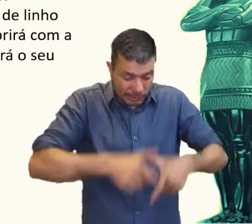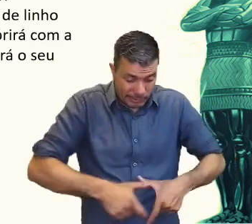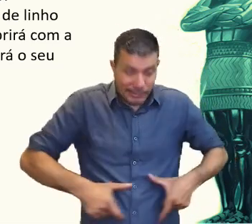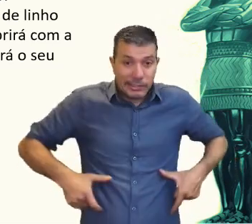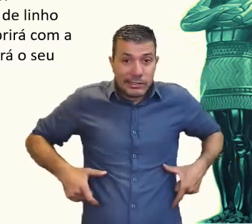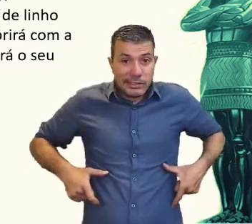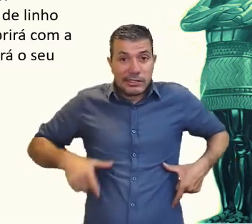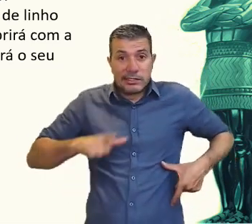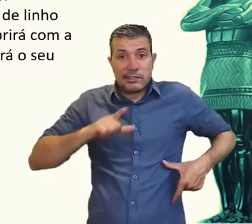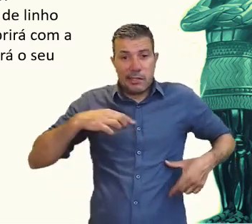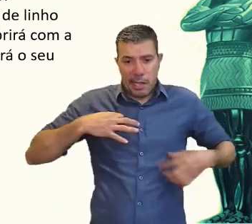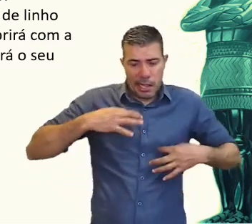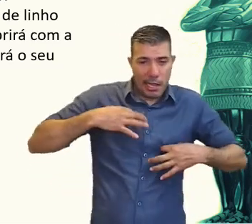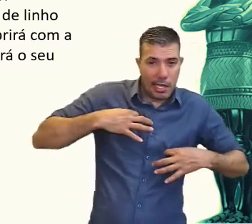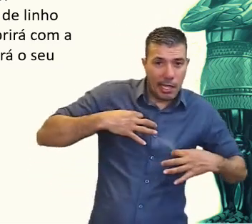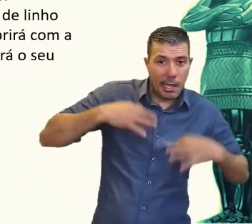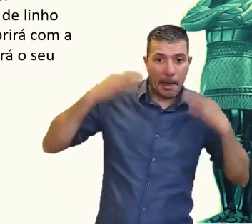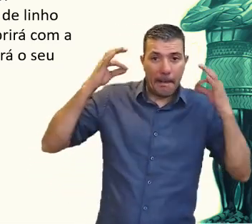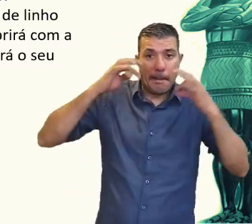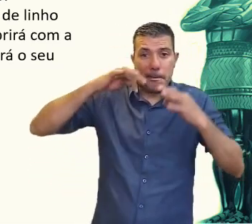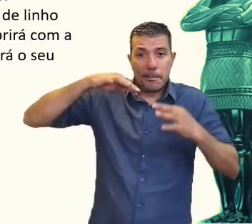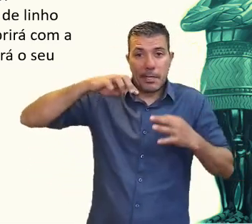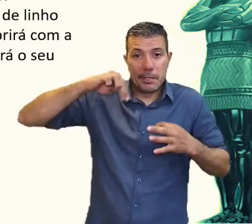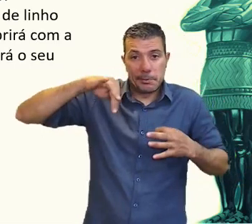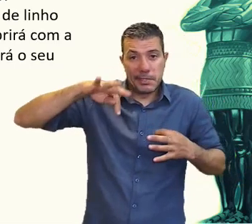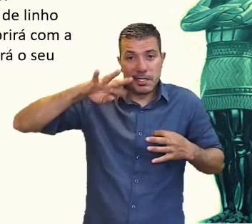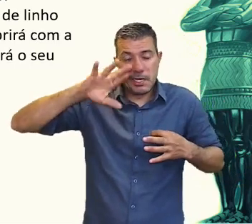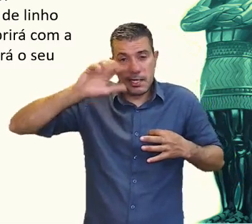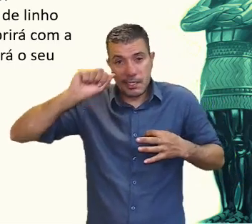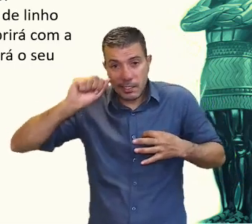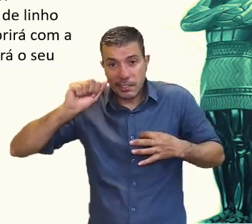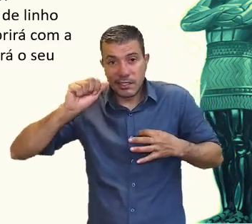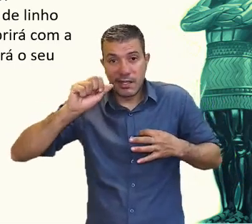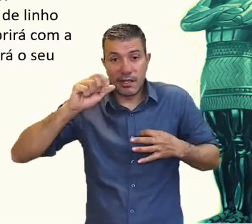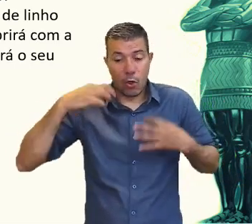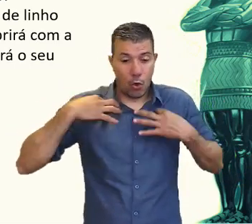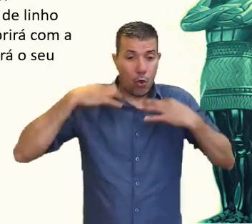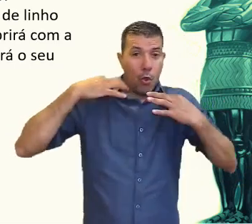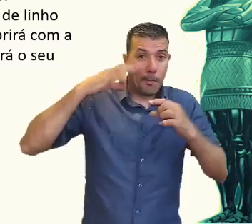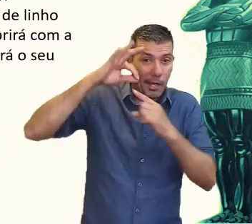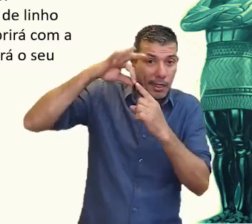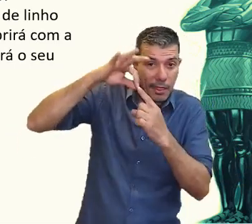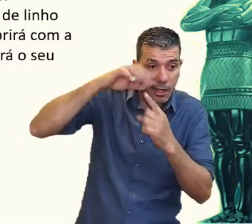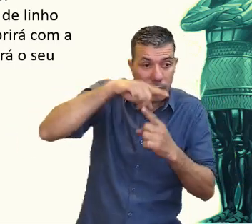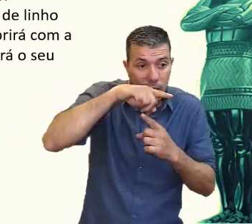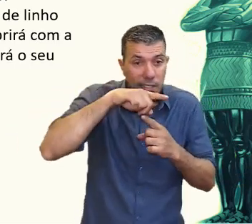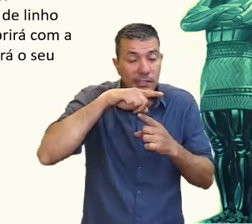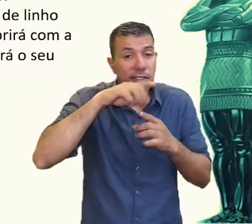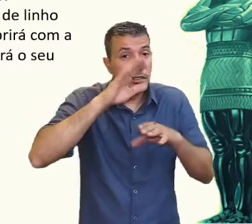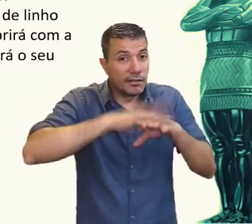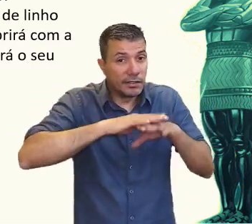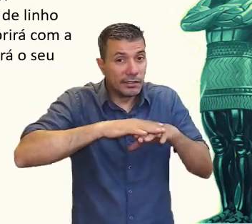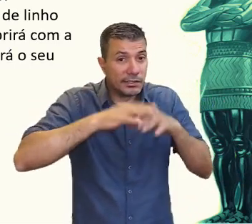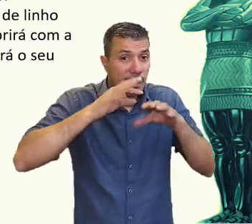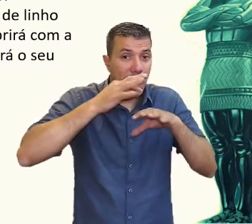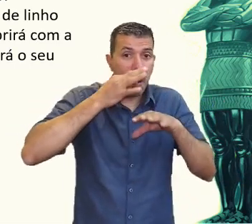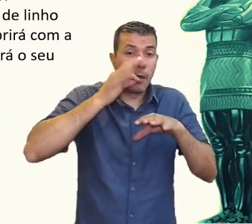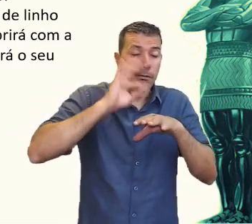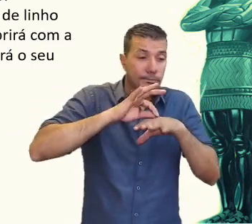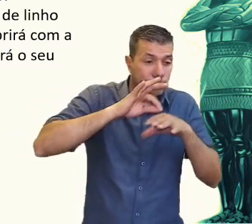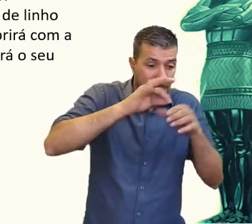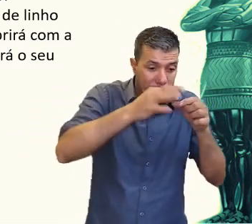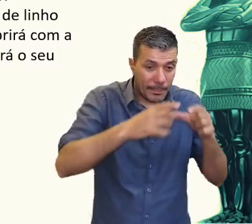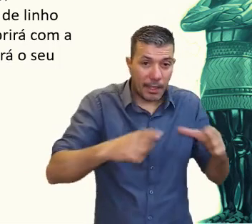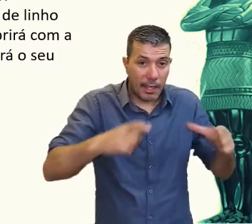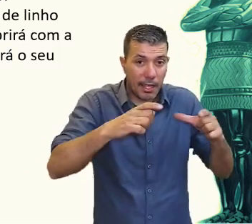linho, e se cobrirá com uma mitra de linho. Essas são vestes santas, por isso banhará a sua carne na